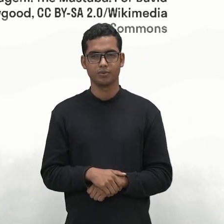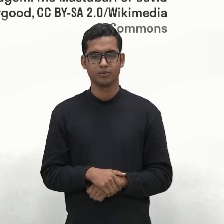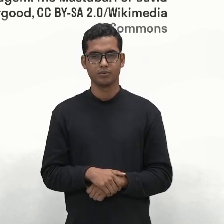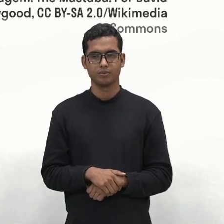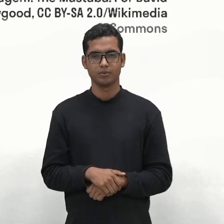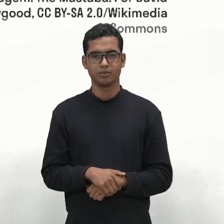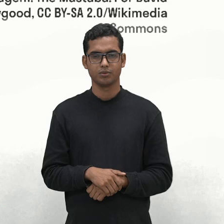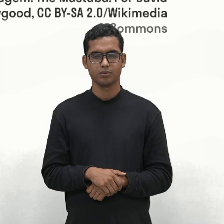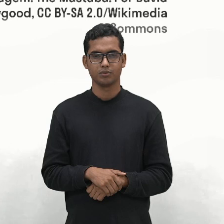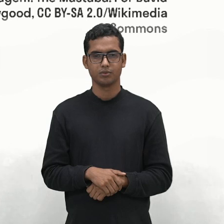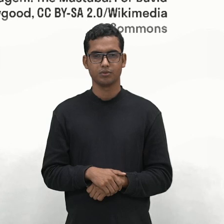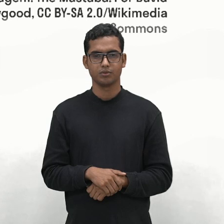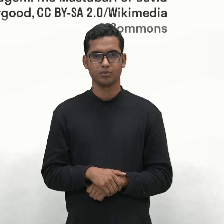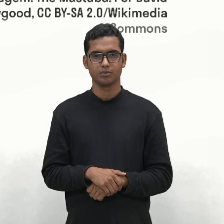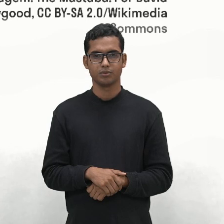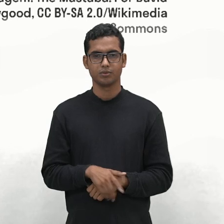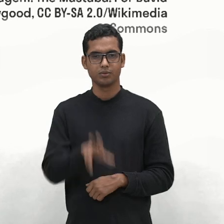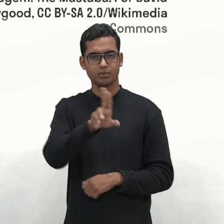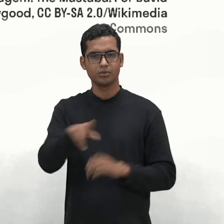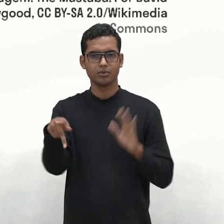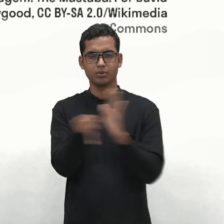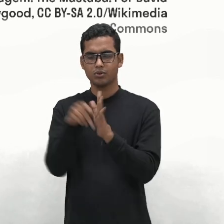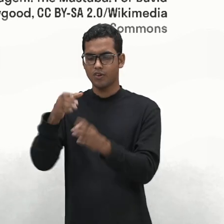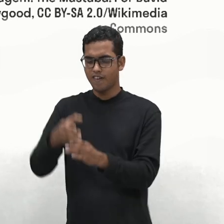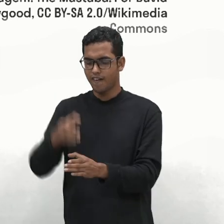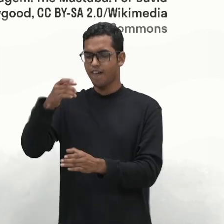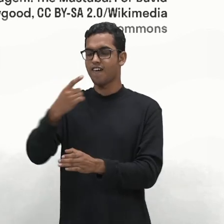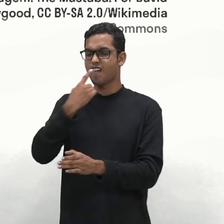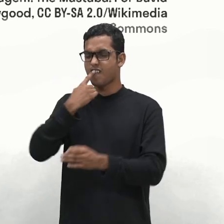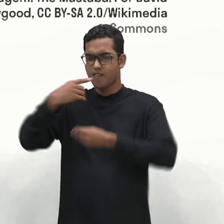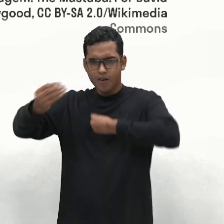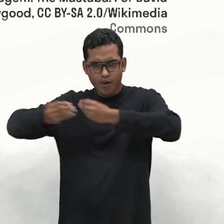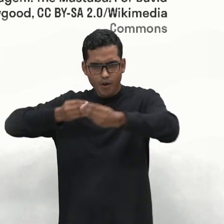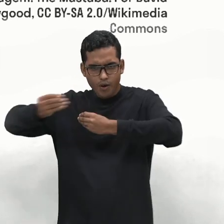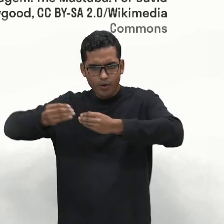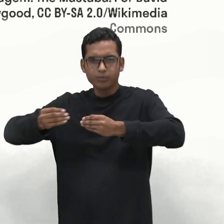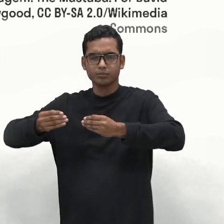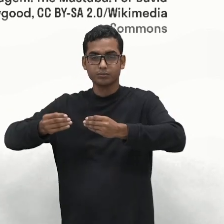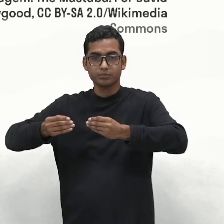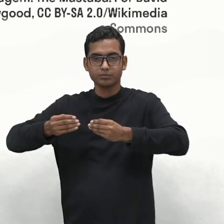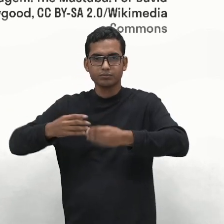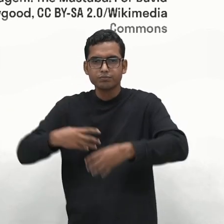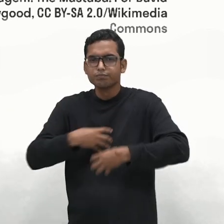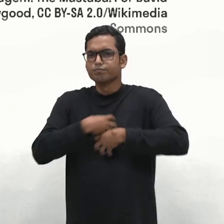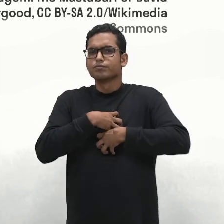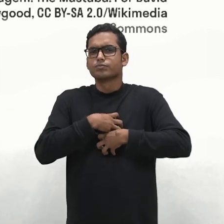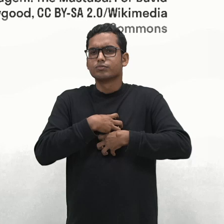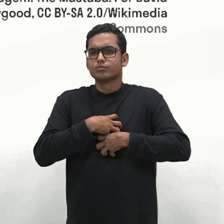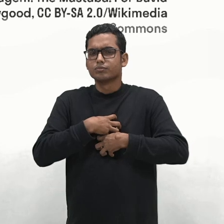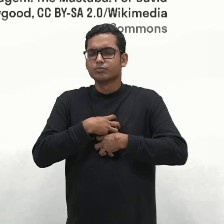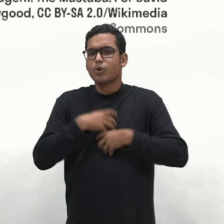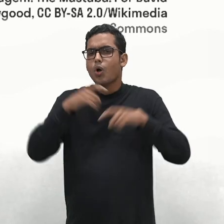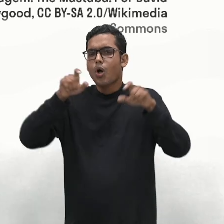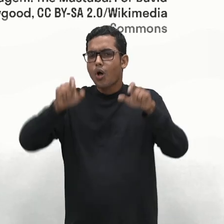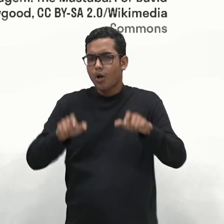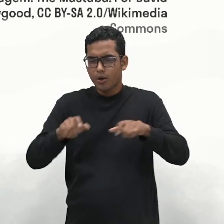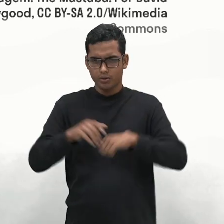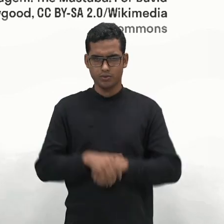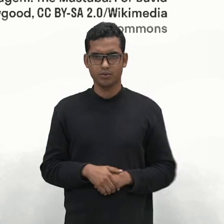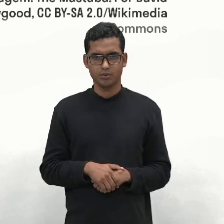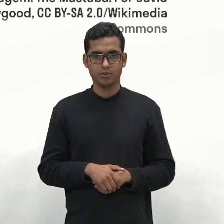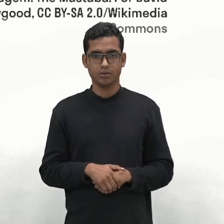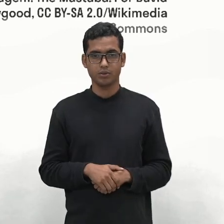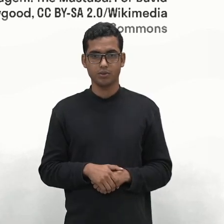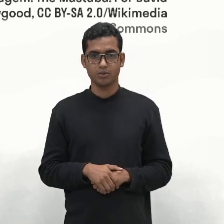quê? Garrafas PET, plástico, e ele vai buscar sua inspiração aonde? Lá nas mastabas, lá